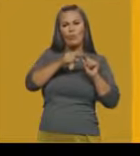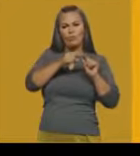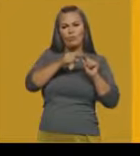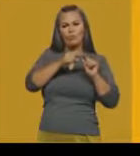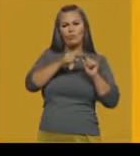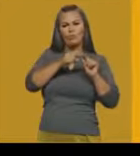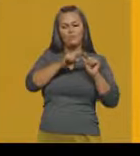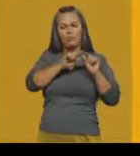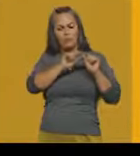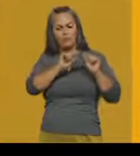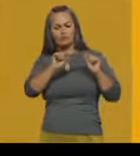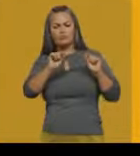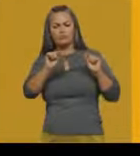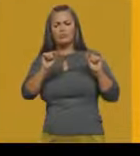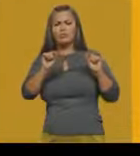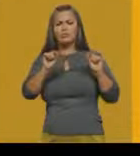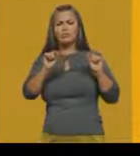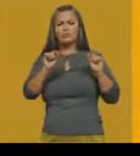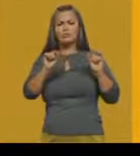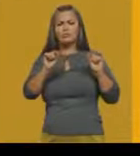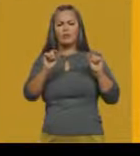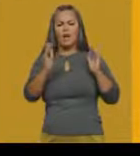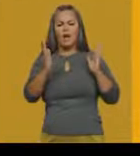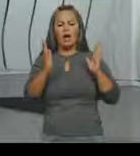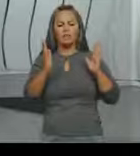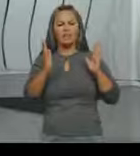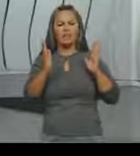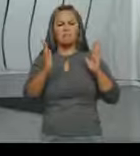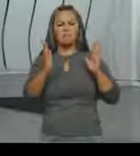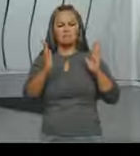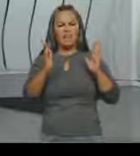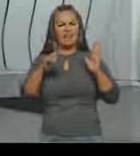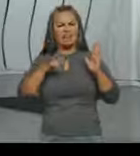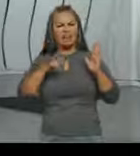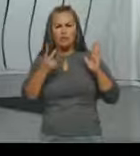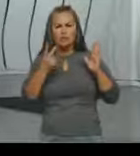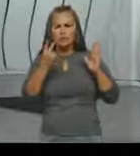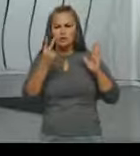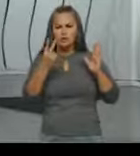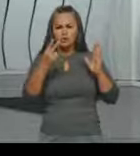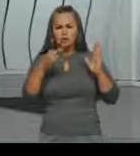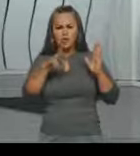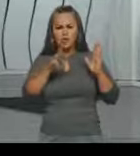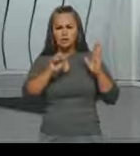Opa! Vai, Flávio. Então eu tenho 2 raios? Sim.